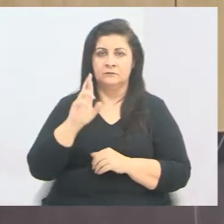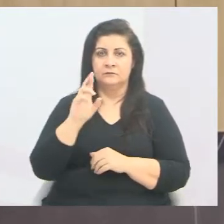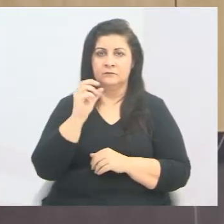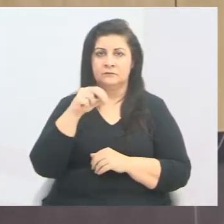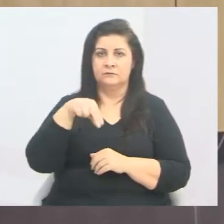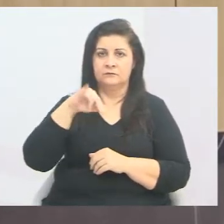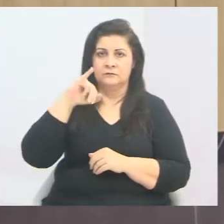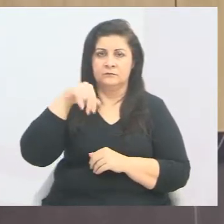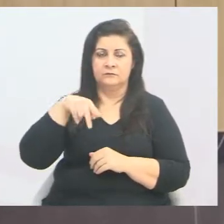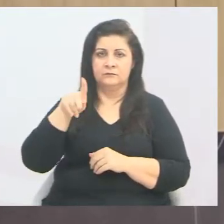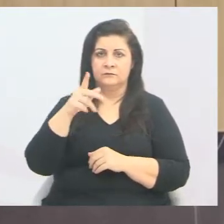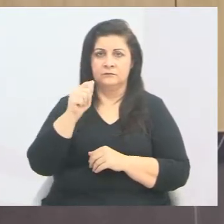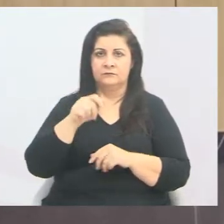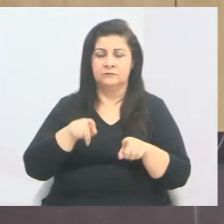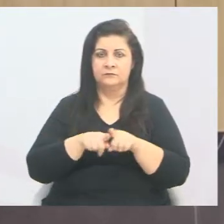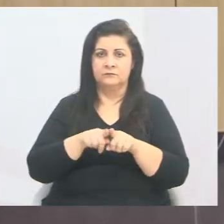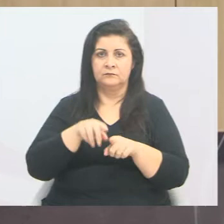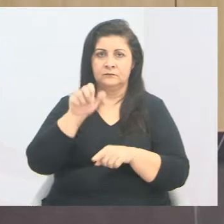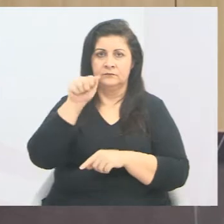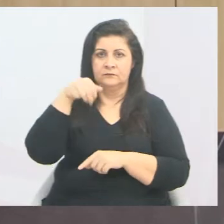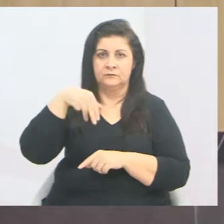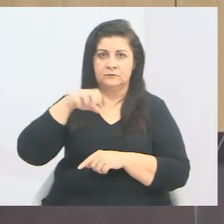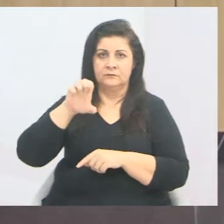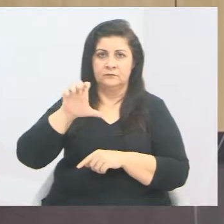Roninha e também Maria Amélia.